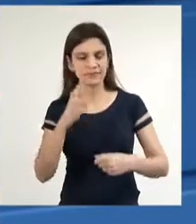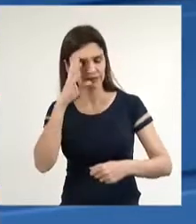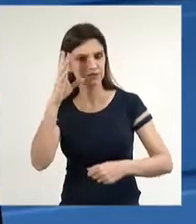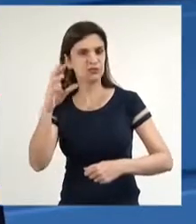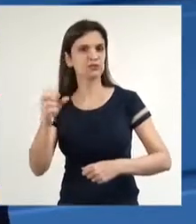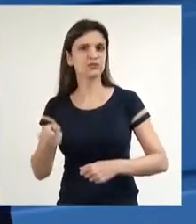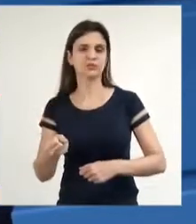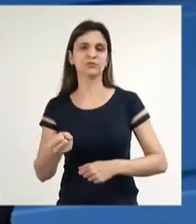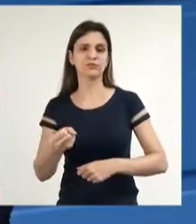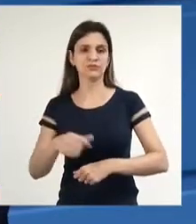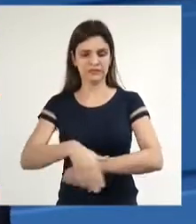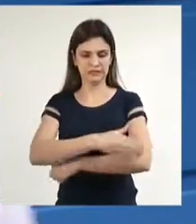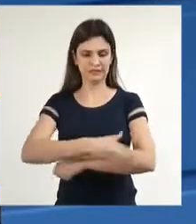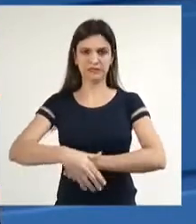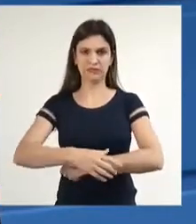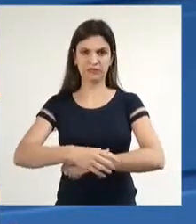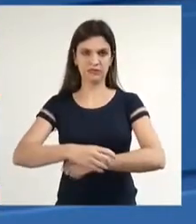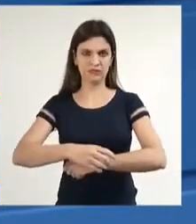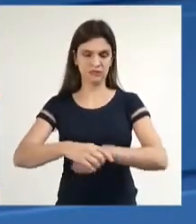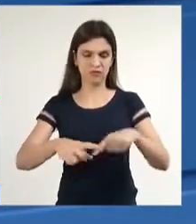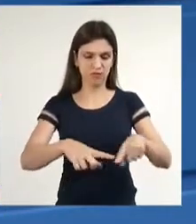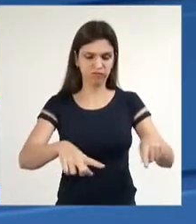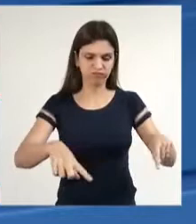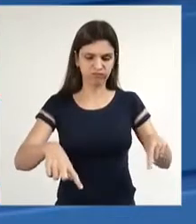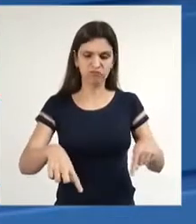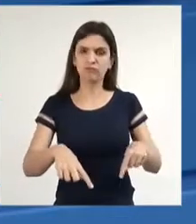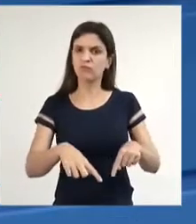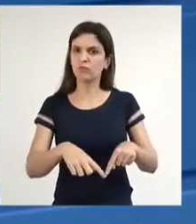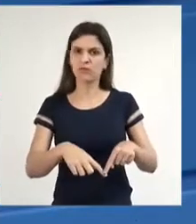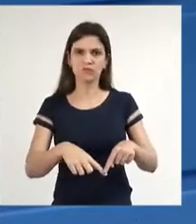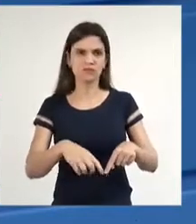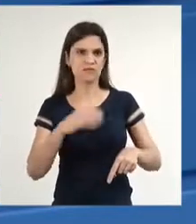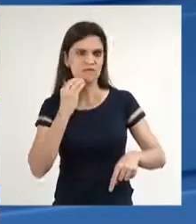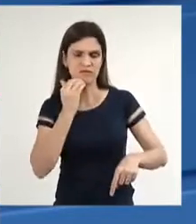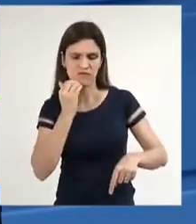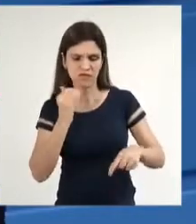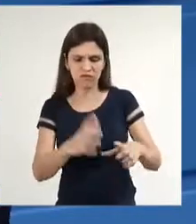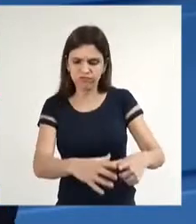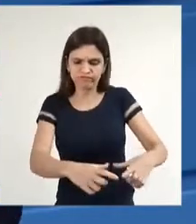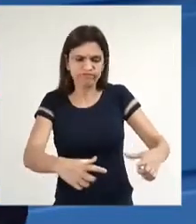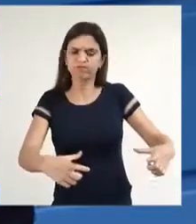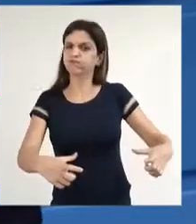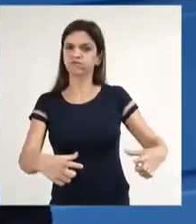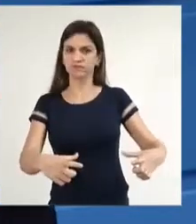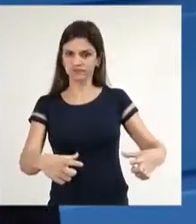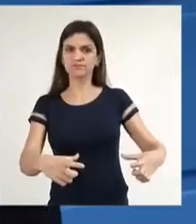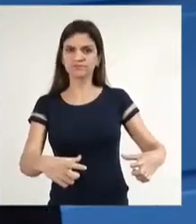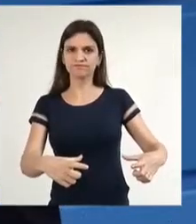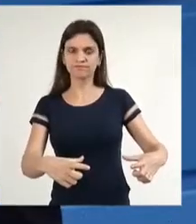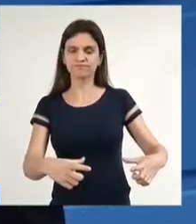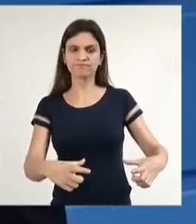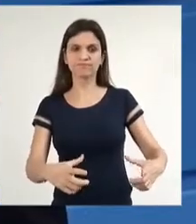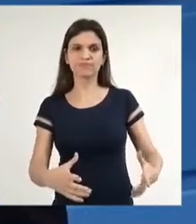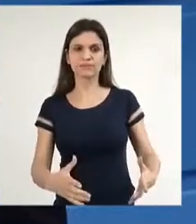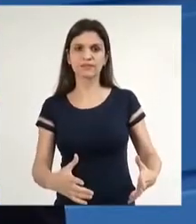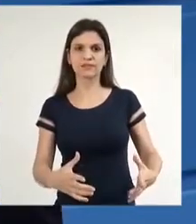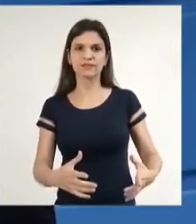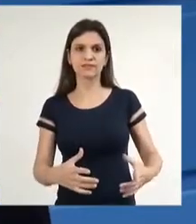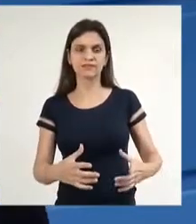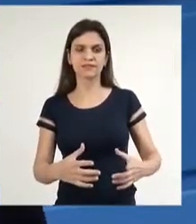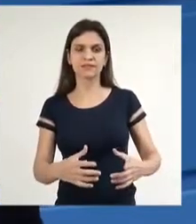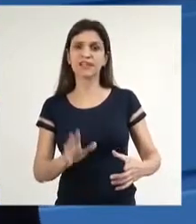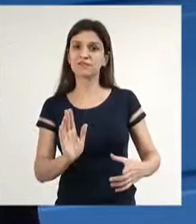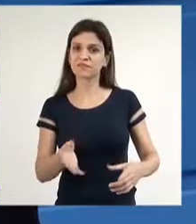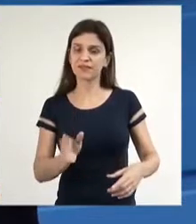problema de uma cratera que ocorreu nessa avenida e que já vai completar